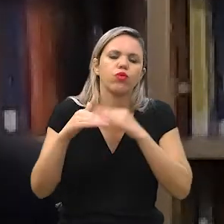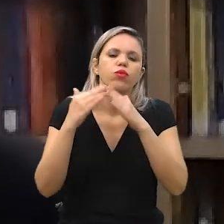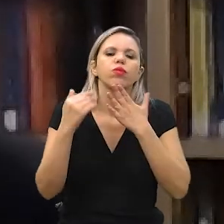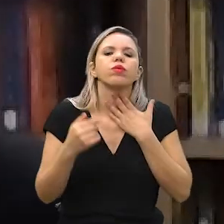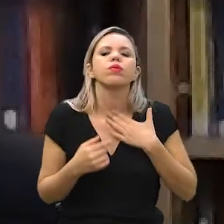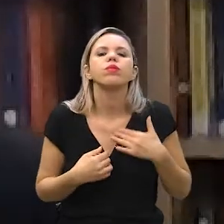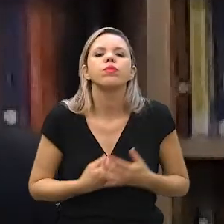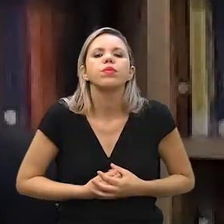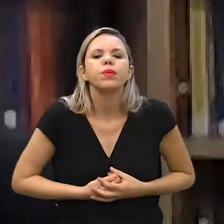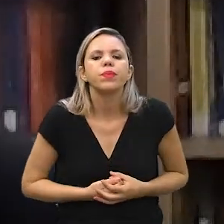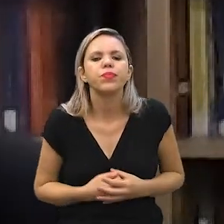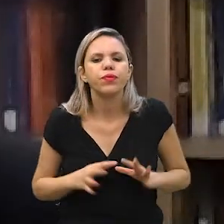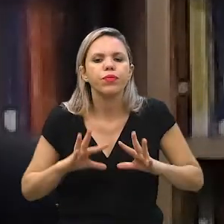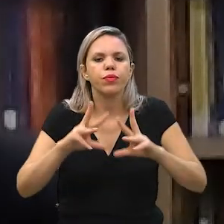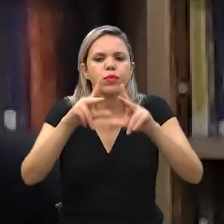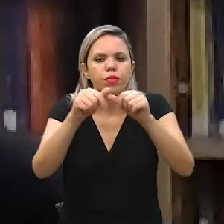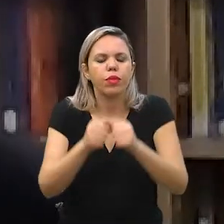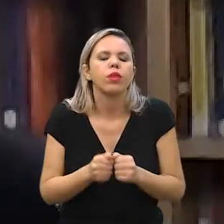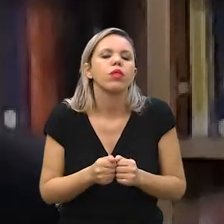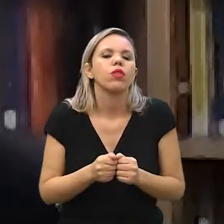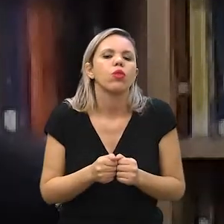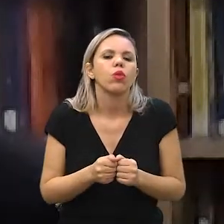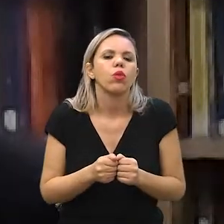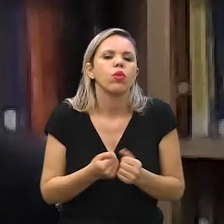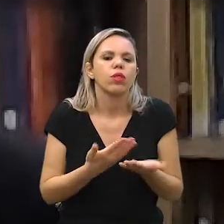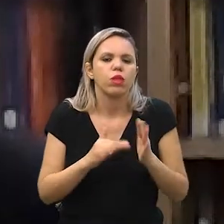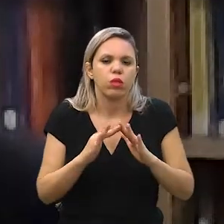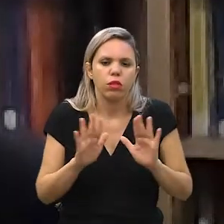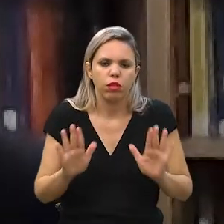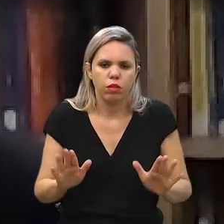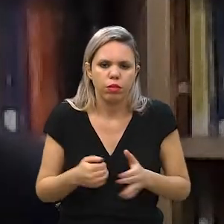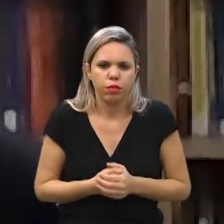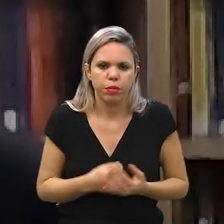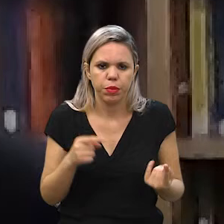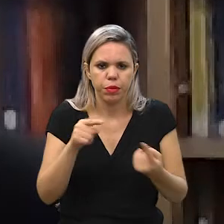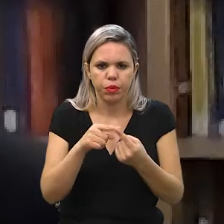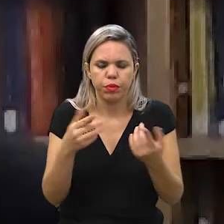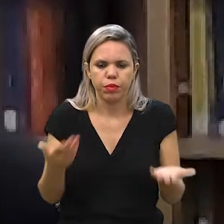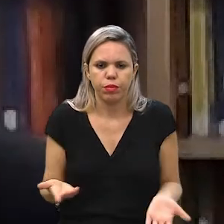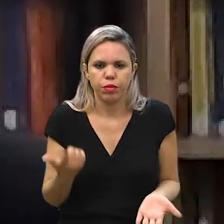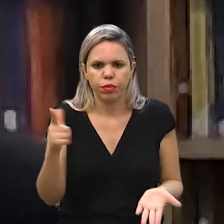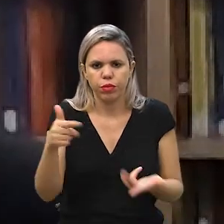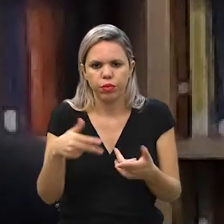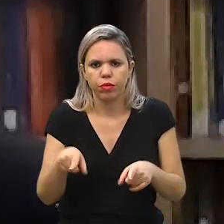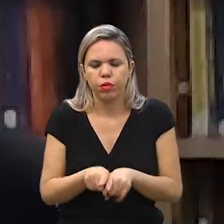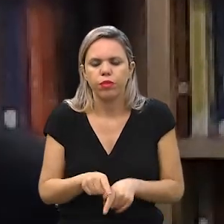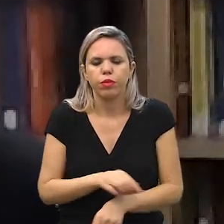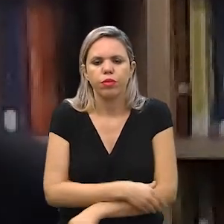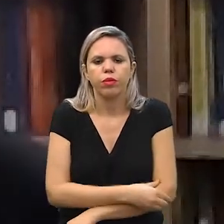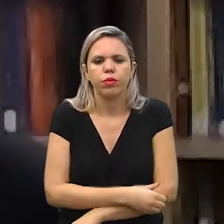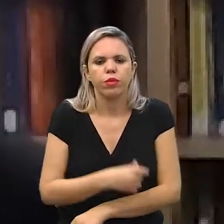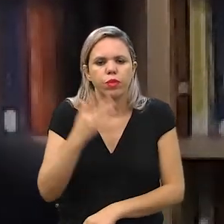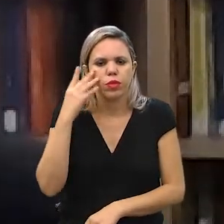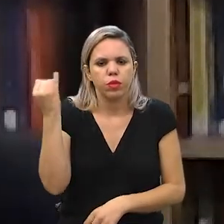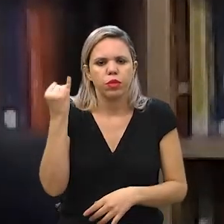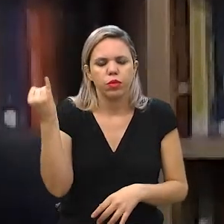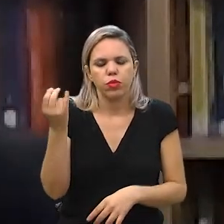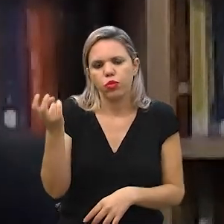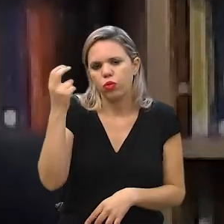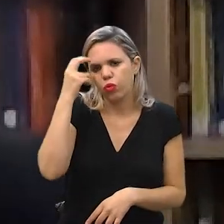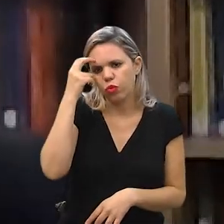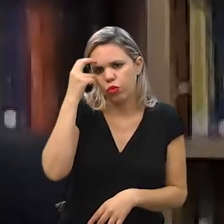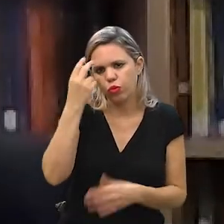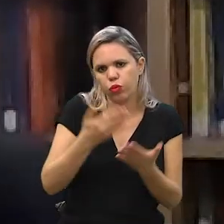desenvolvido em todas as esferas, tá? Nesse sentido, outra coisa também que eu acho que é relevante é a